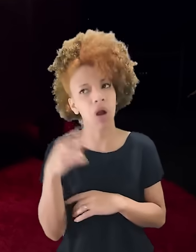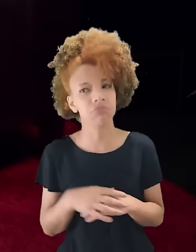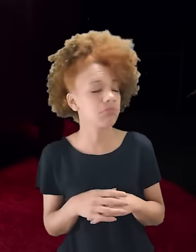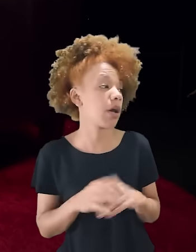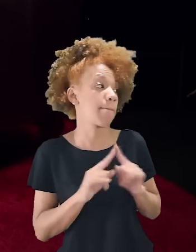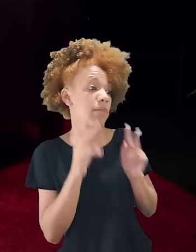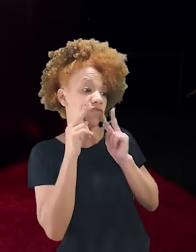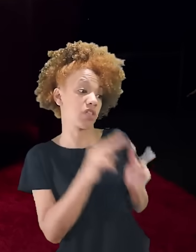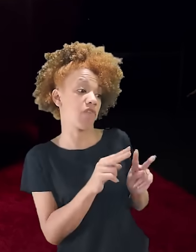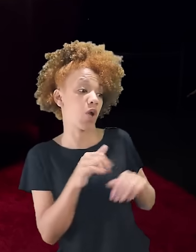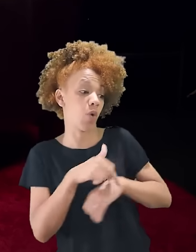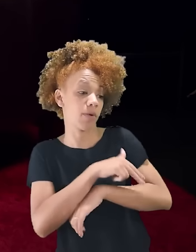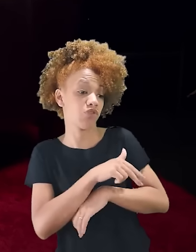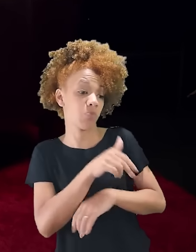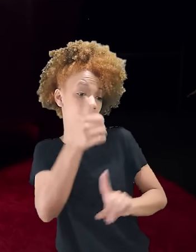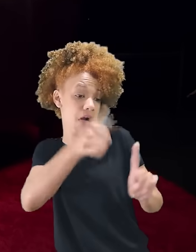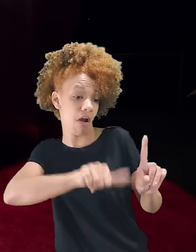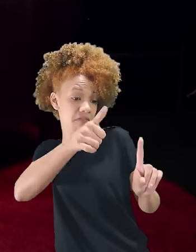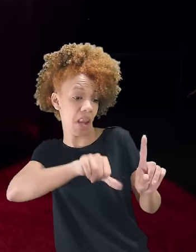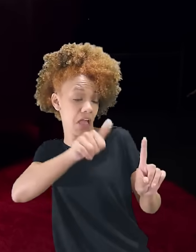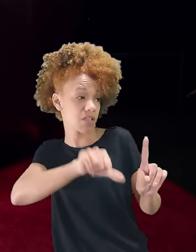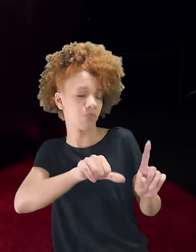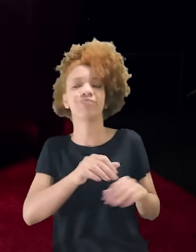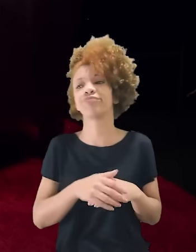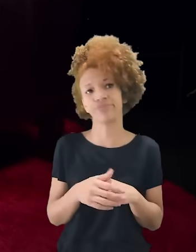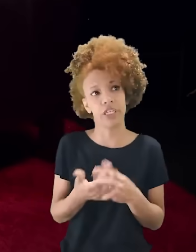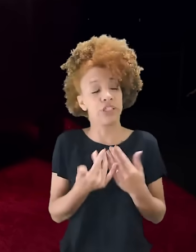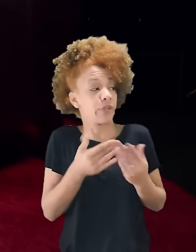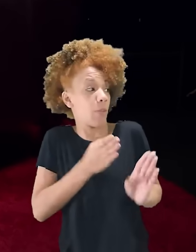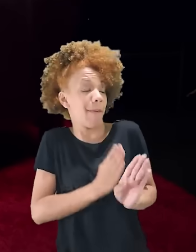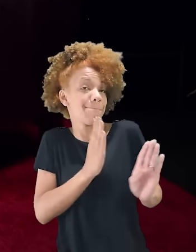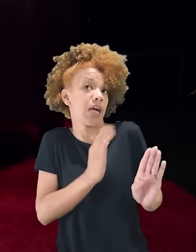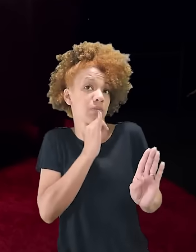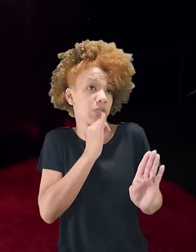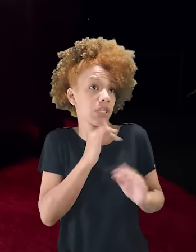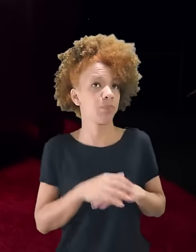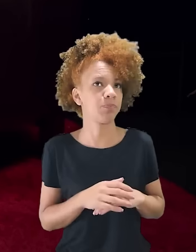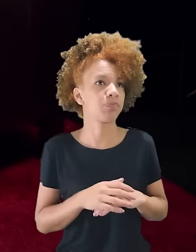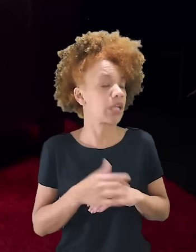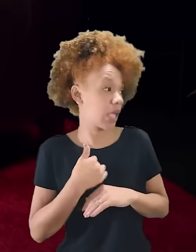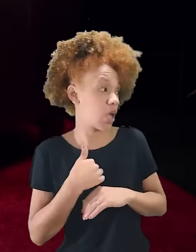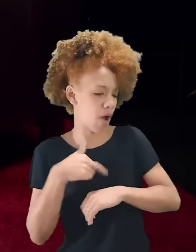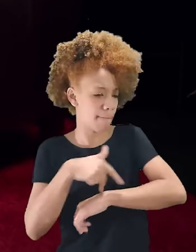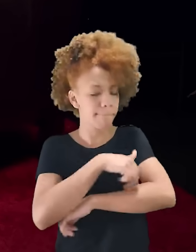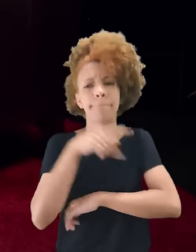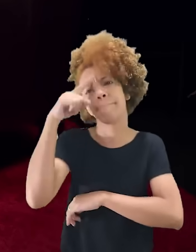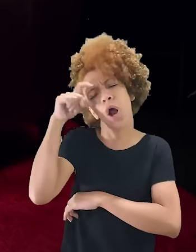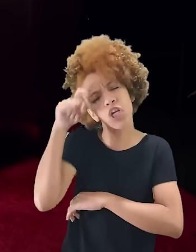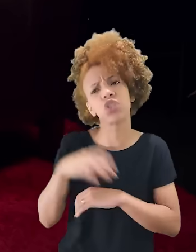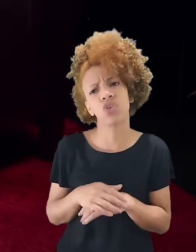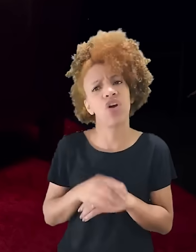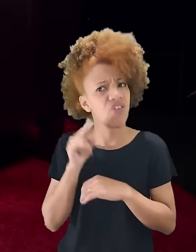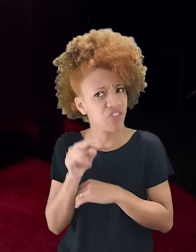leram vem vocês meio modelo Como cabid assim né Então é eu ia falar o impacto da da do da por exemplo se eu fosse o cara da moda e falasse